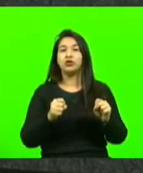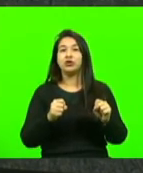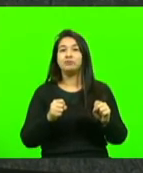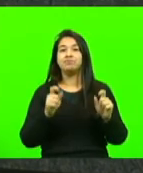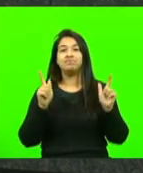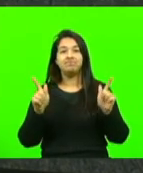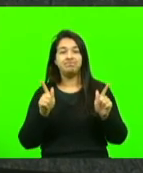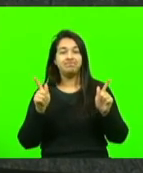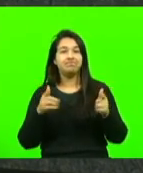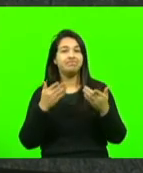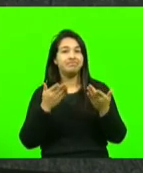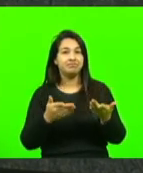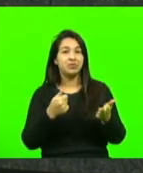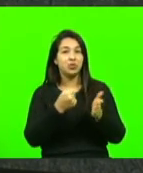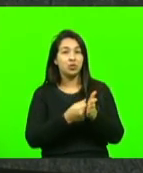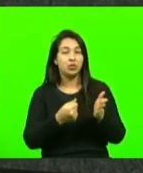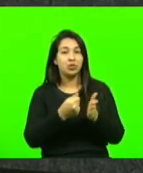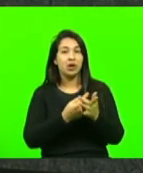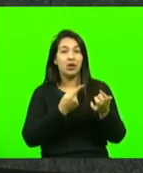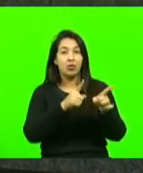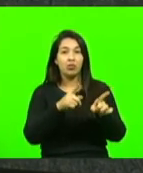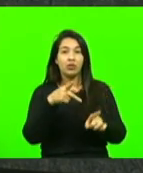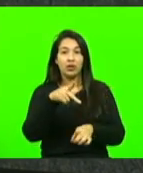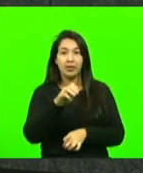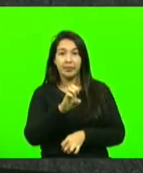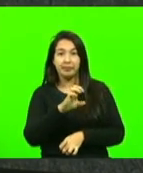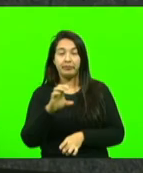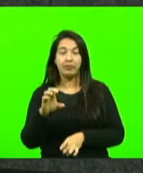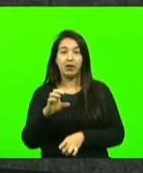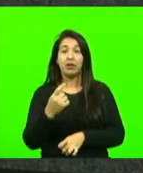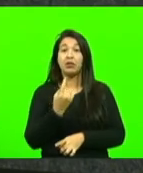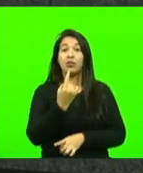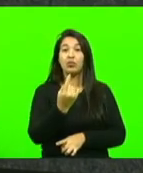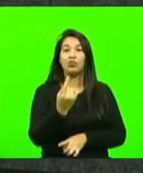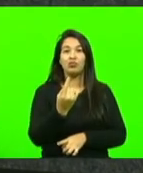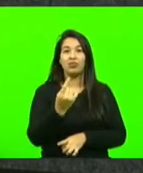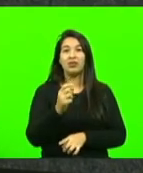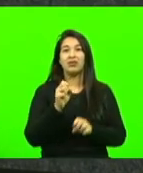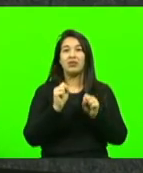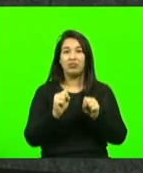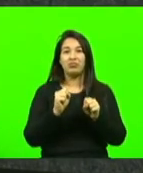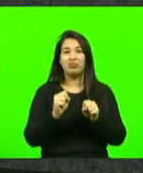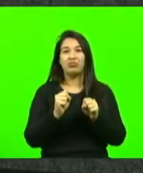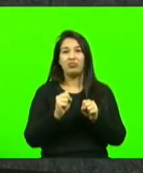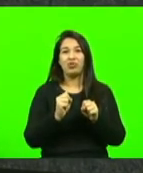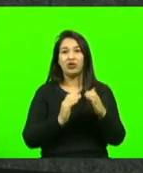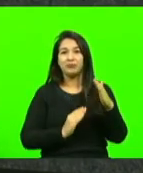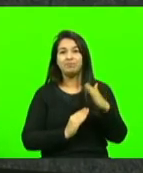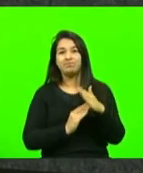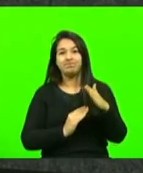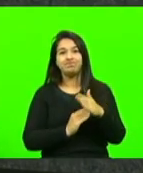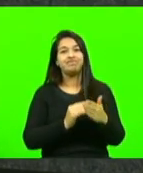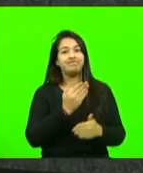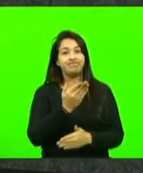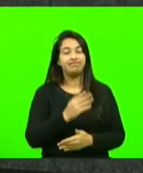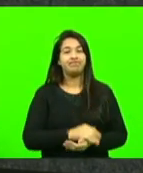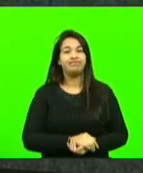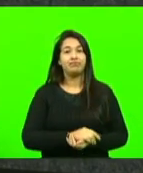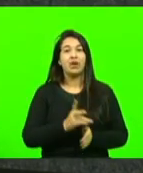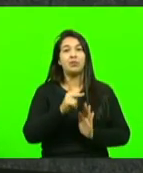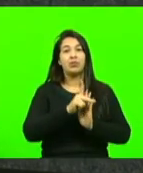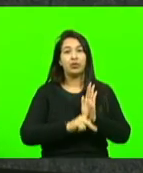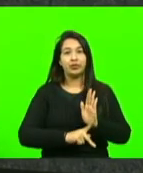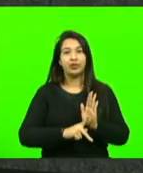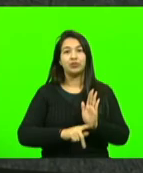precisa entender que ela é a única que pode barrar de fato esse projeto esse projeto criminoso